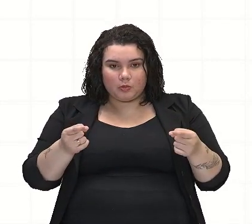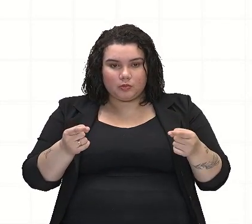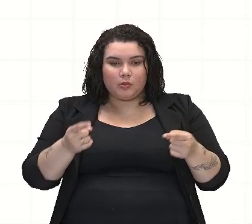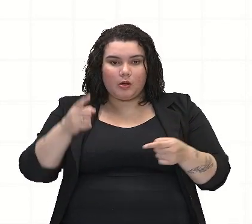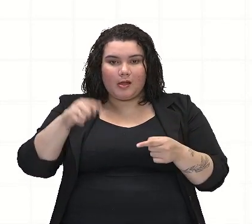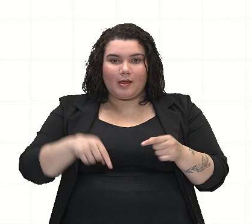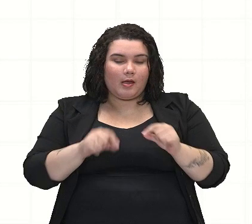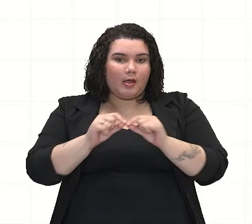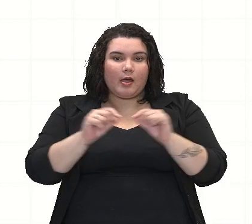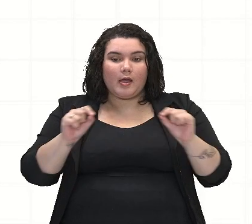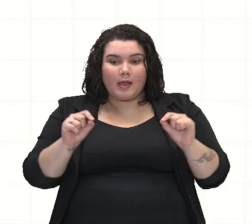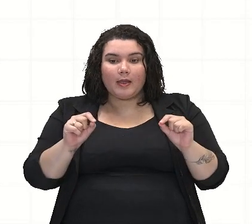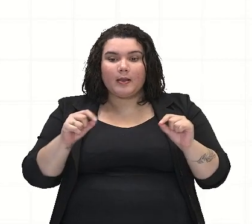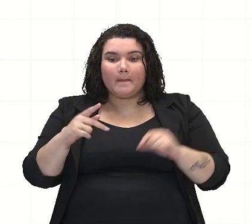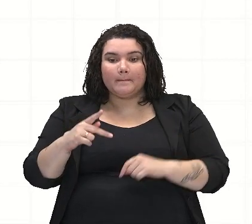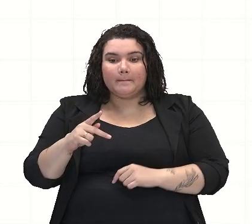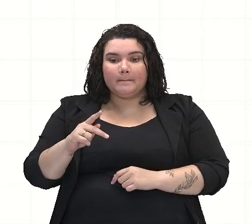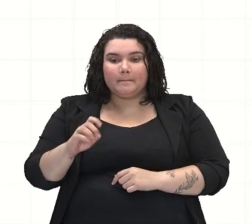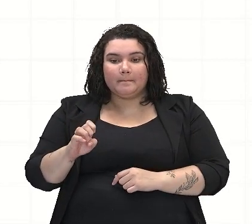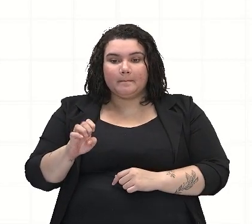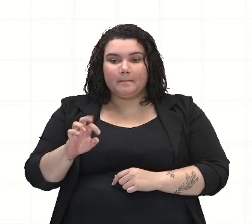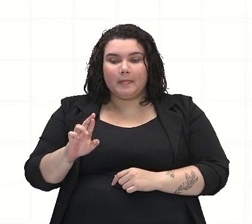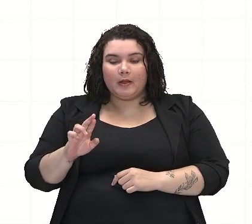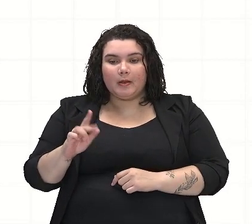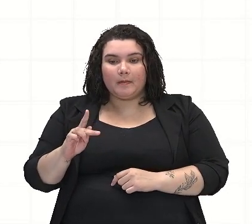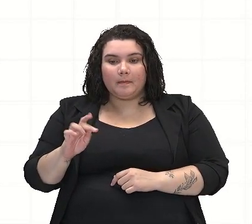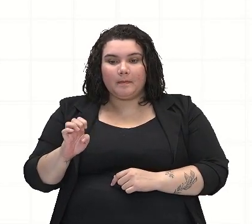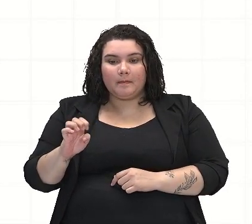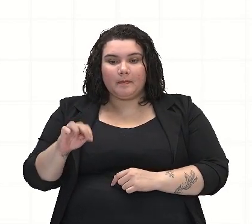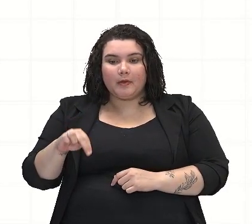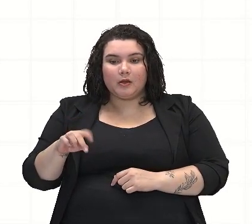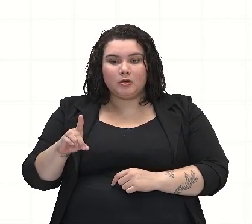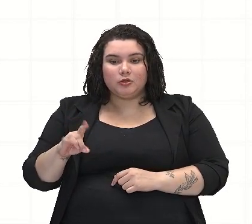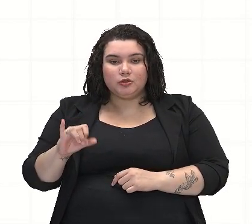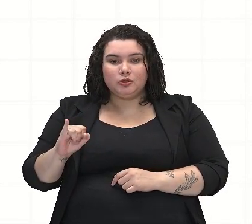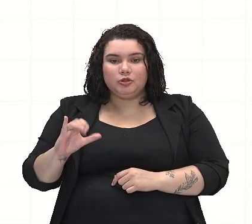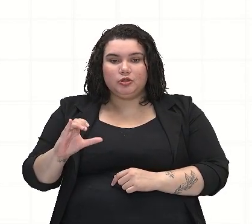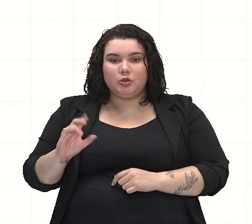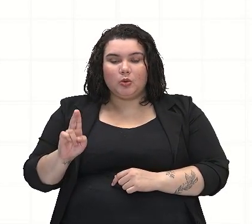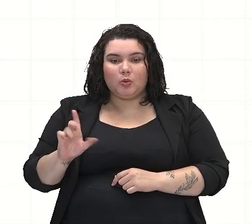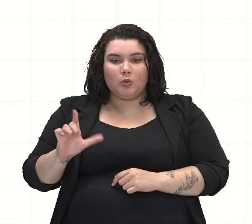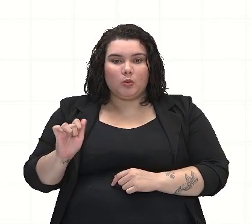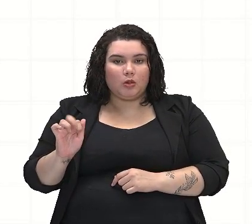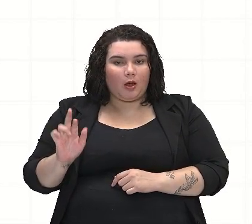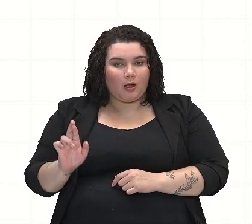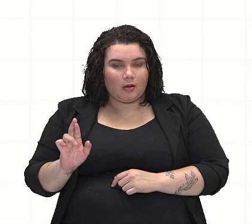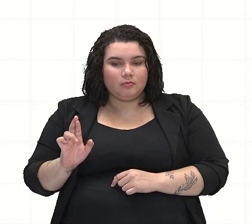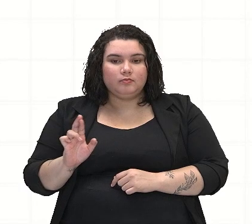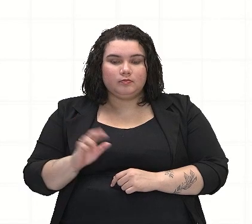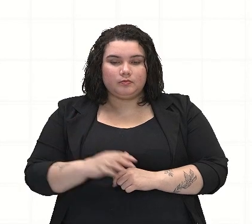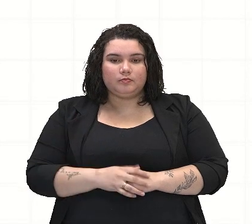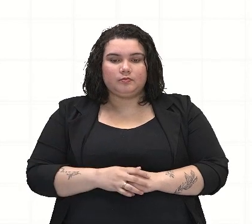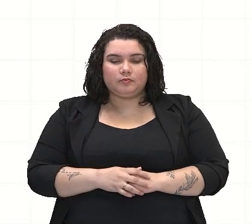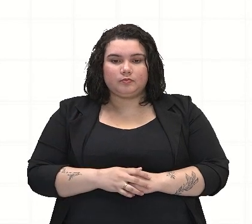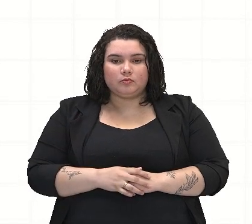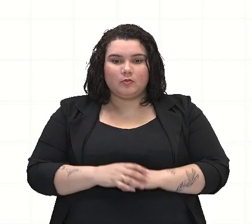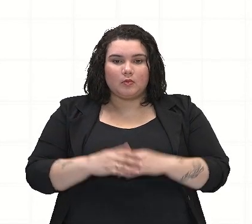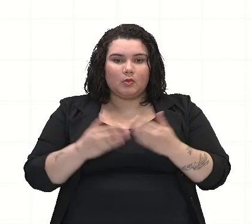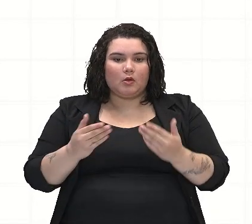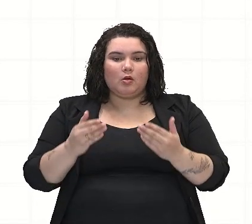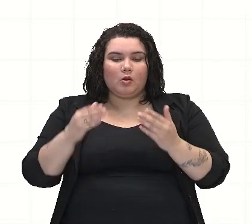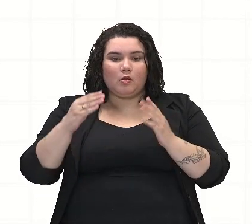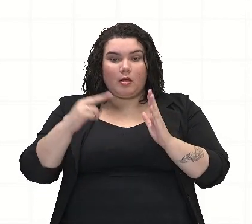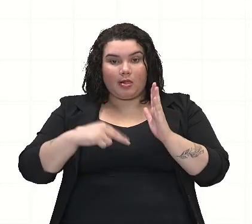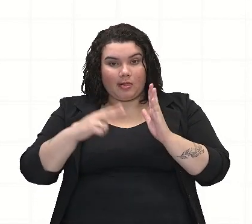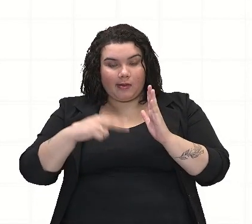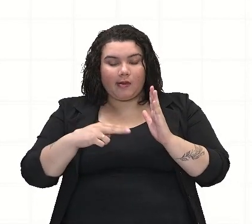segmento, tá? Então estamos falando de um segmento de reta, vamos, tá? Eu vou fazendo a leitura e